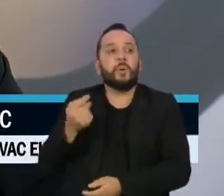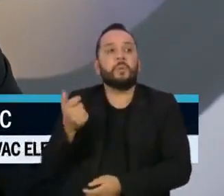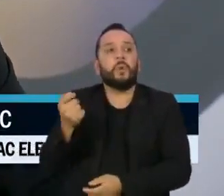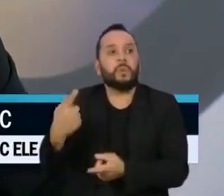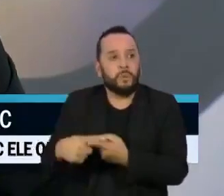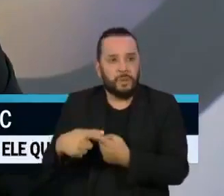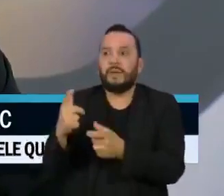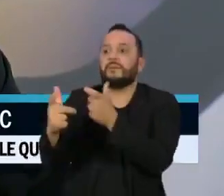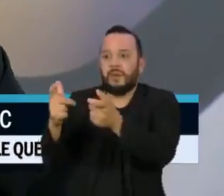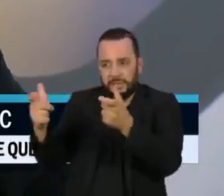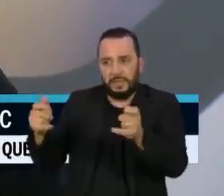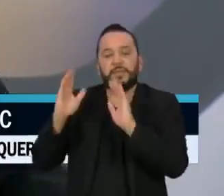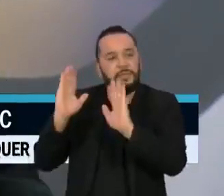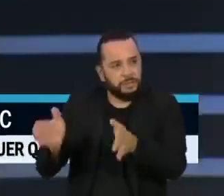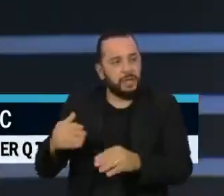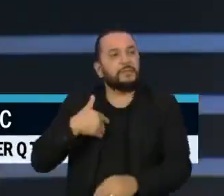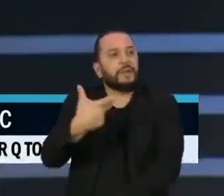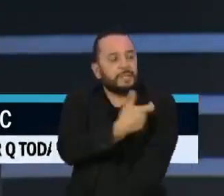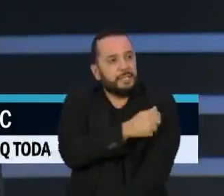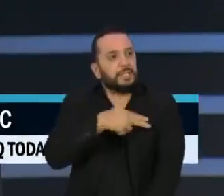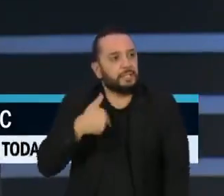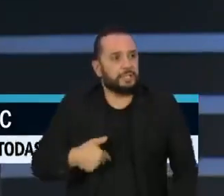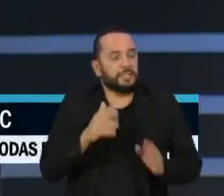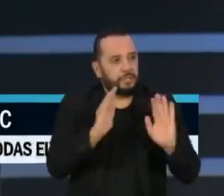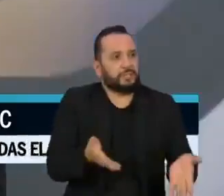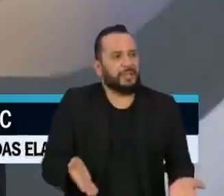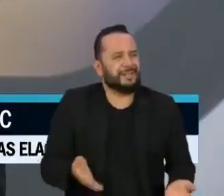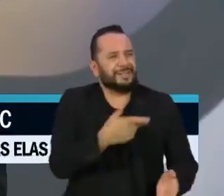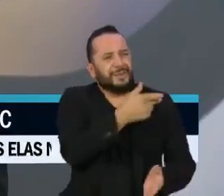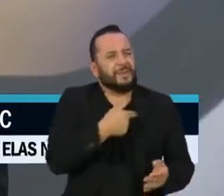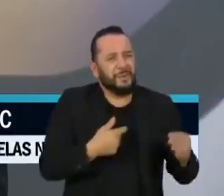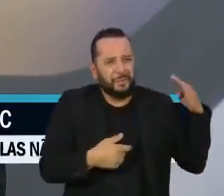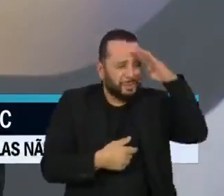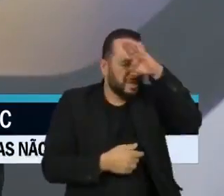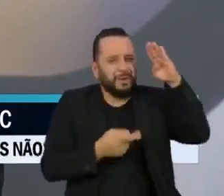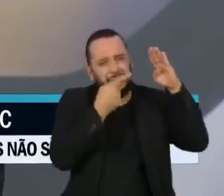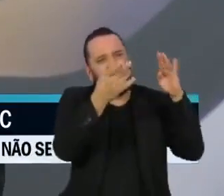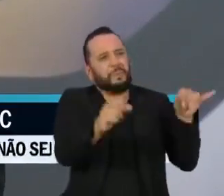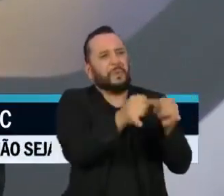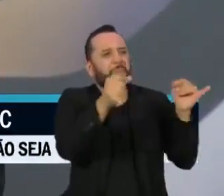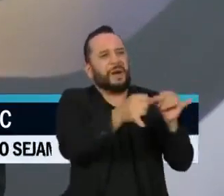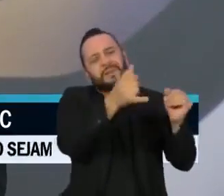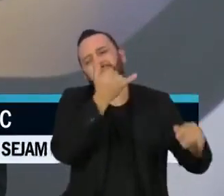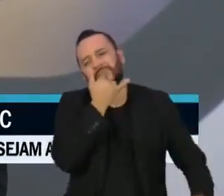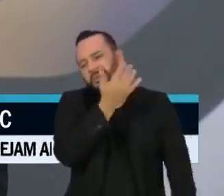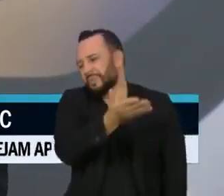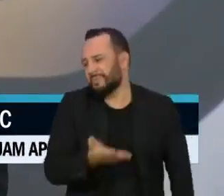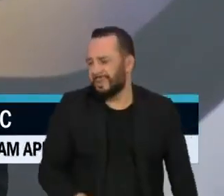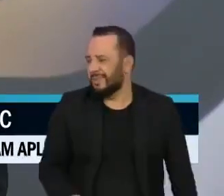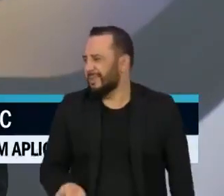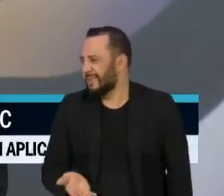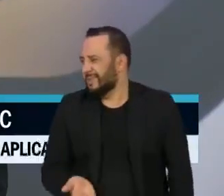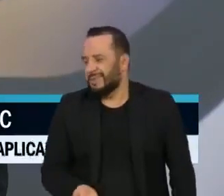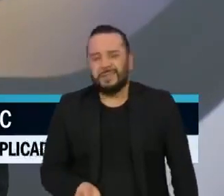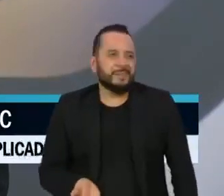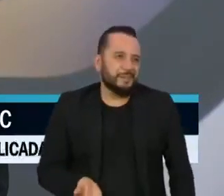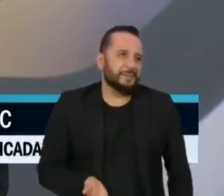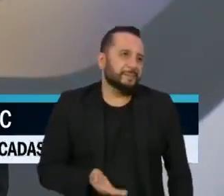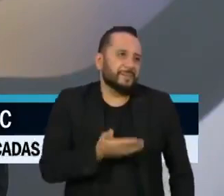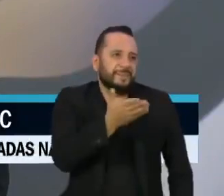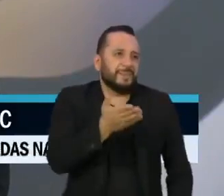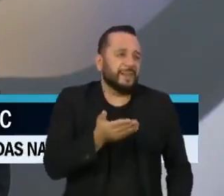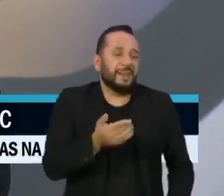vacinados e no início pela Coronavac. Então, quando você vê uma bobagem dessa, desculpa, eu acho que tem um limite para a capacidade de